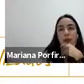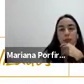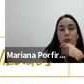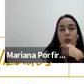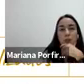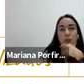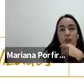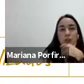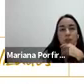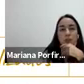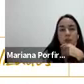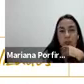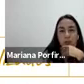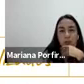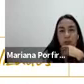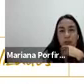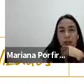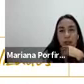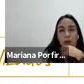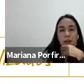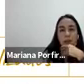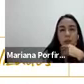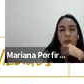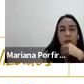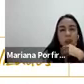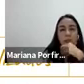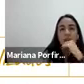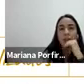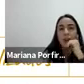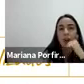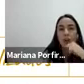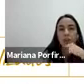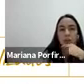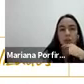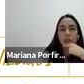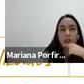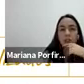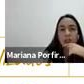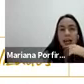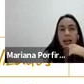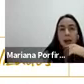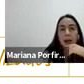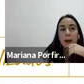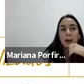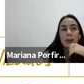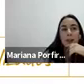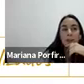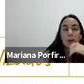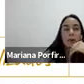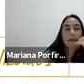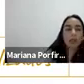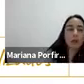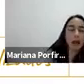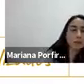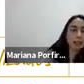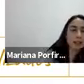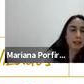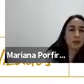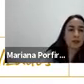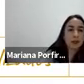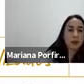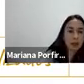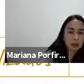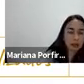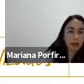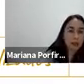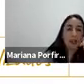Em relação aos músculos envolvidos, né? Quais músculos que a gente envolve quando a gente está promovendo a